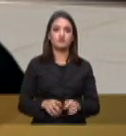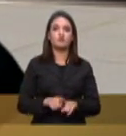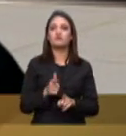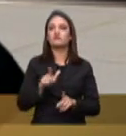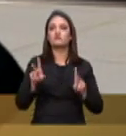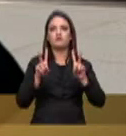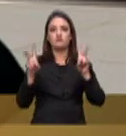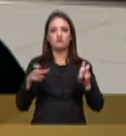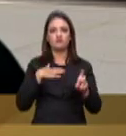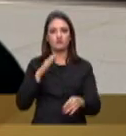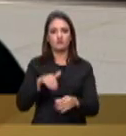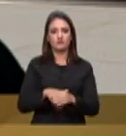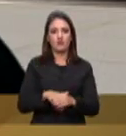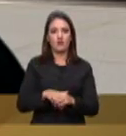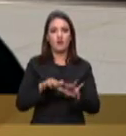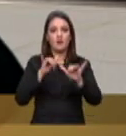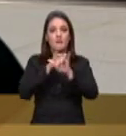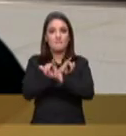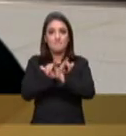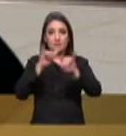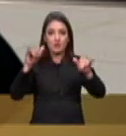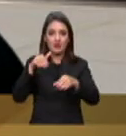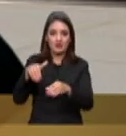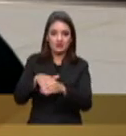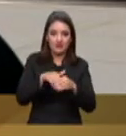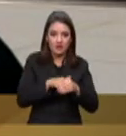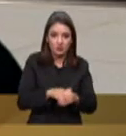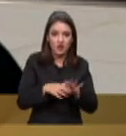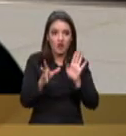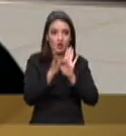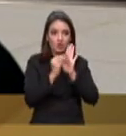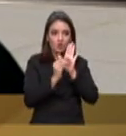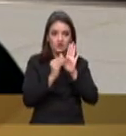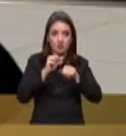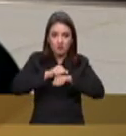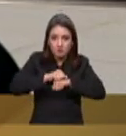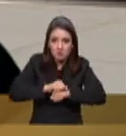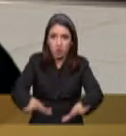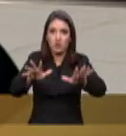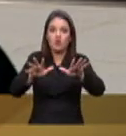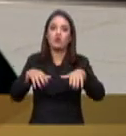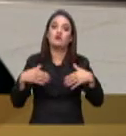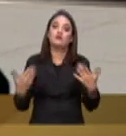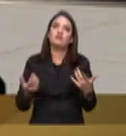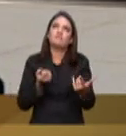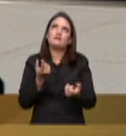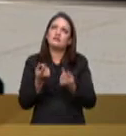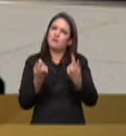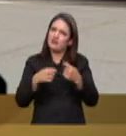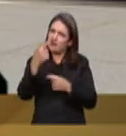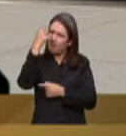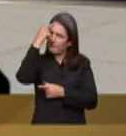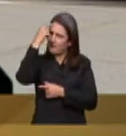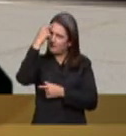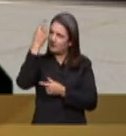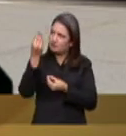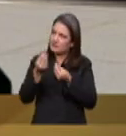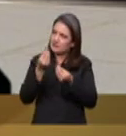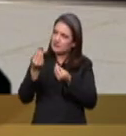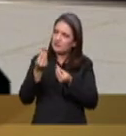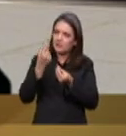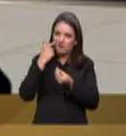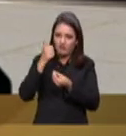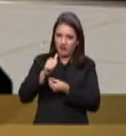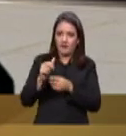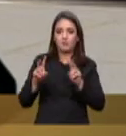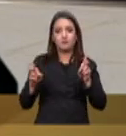propaganda eleitoral e impulsionamento de conteúdos, uma exceção que deve ser repensada. Para balizar